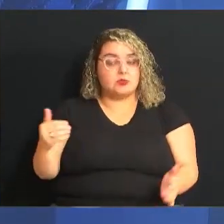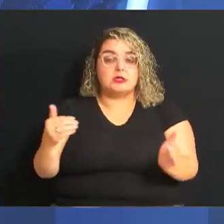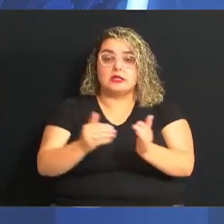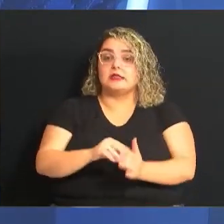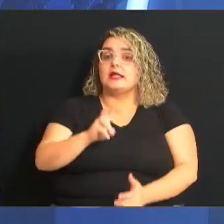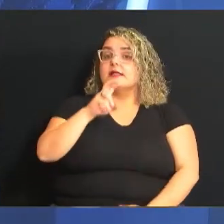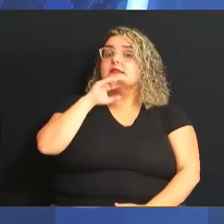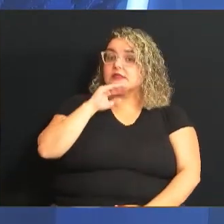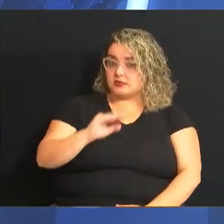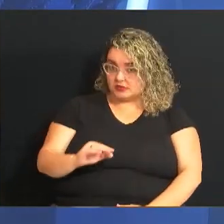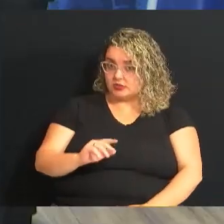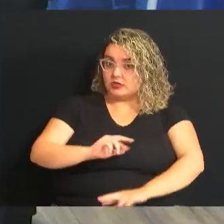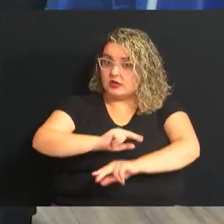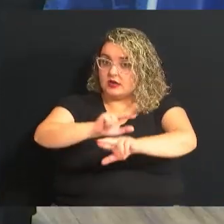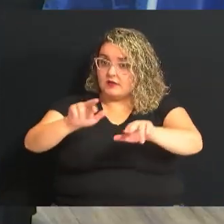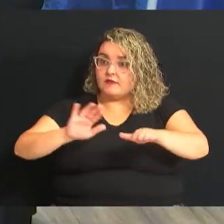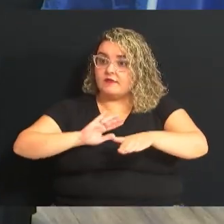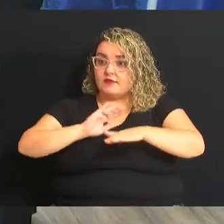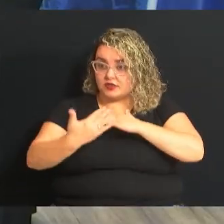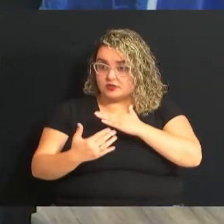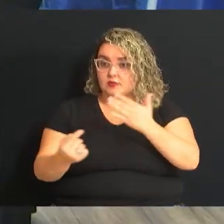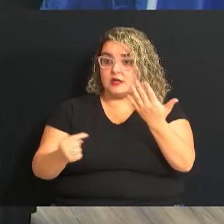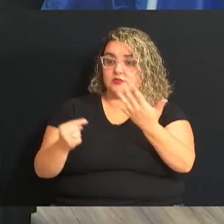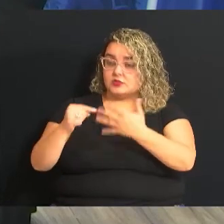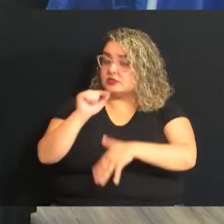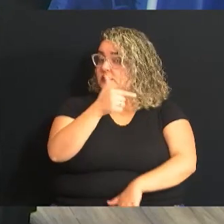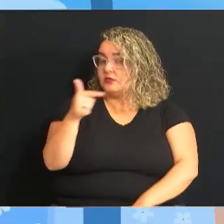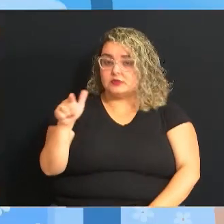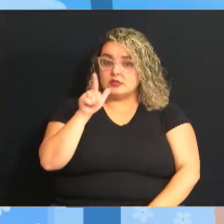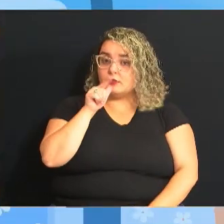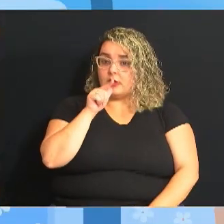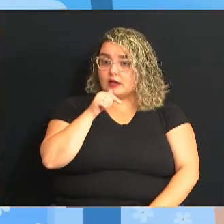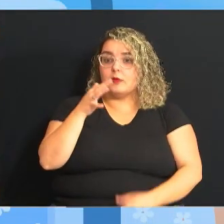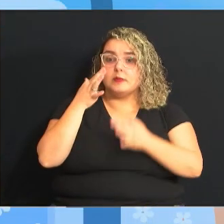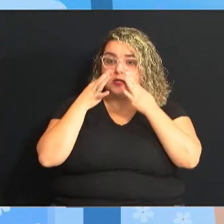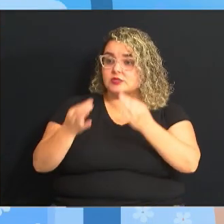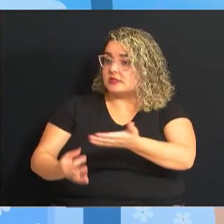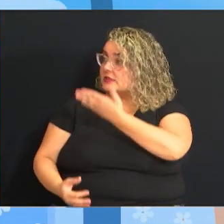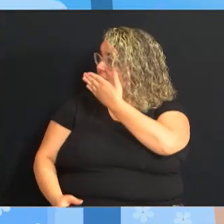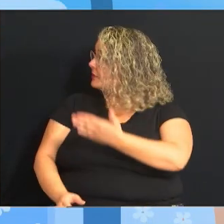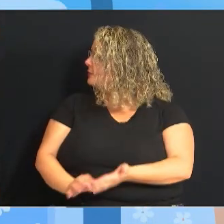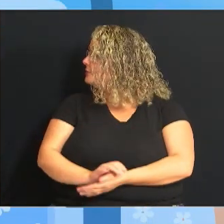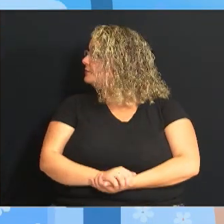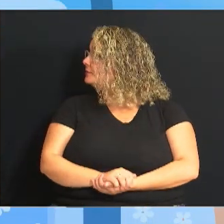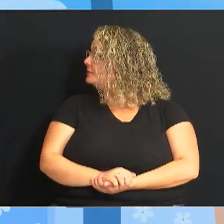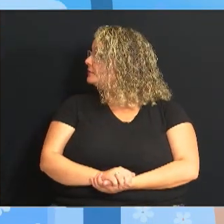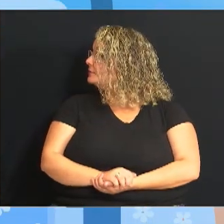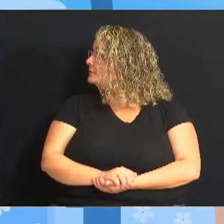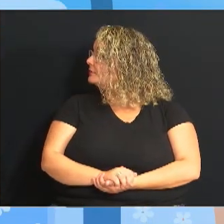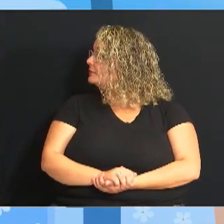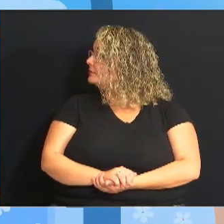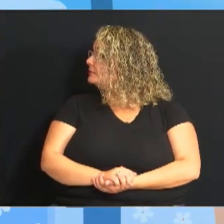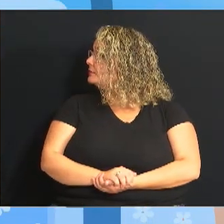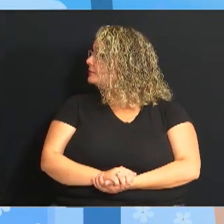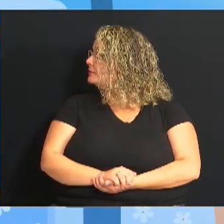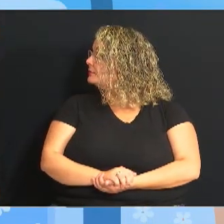a entrada pela rua Francisco Teodoro, sem número, na Vila Industrial, ao lado do túnel de pedestres, em frente ao